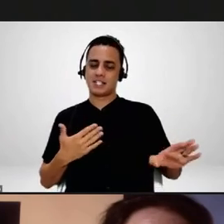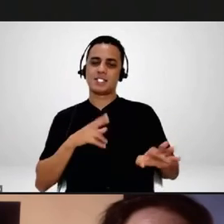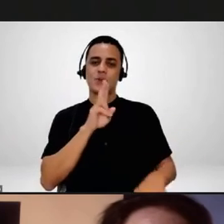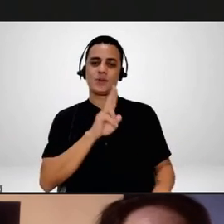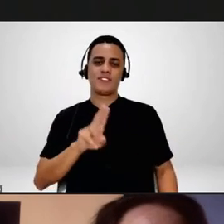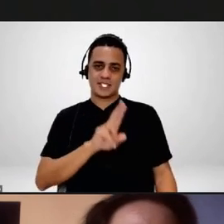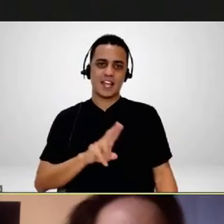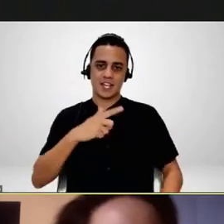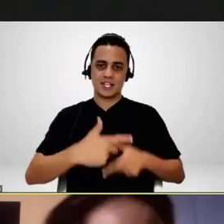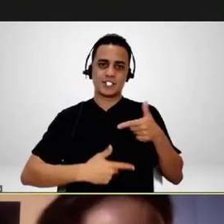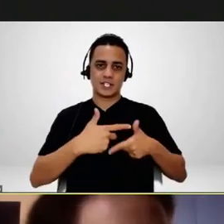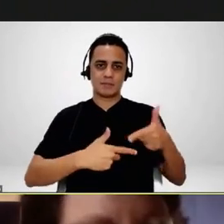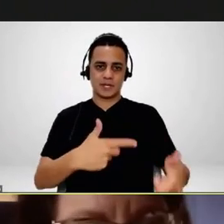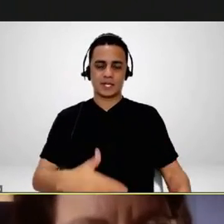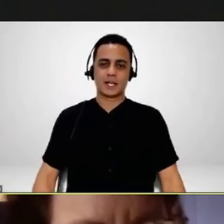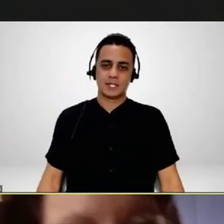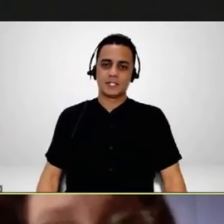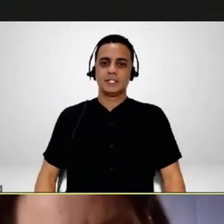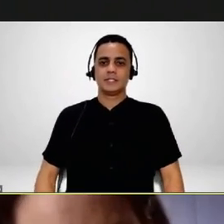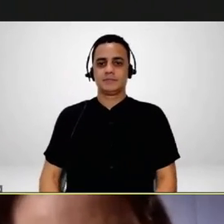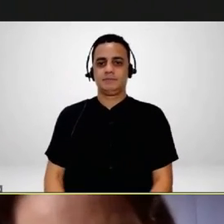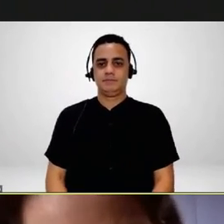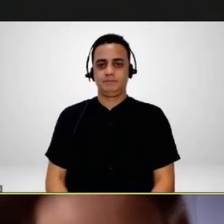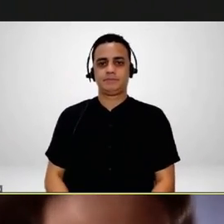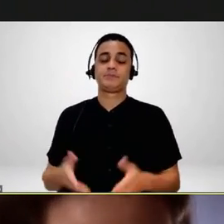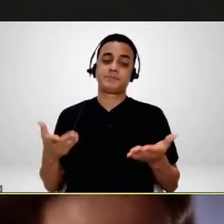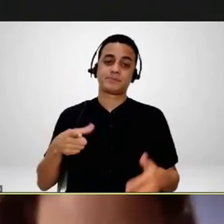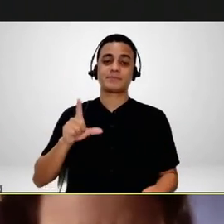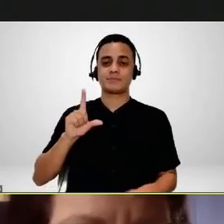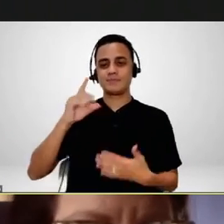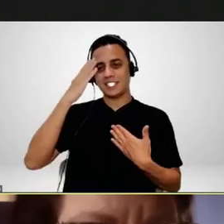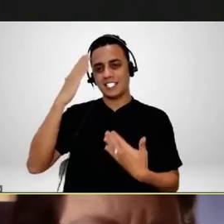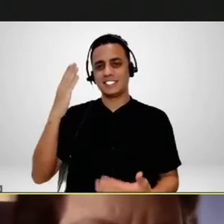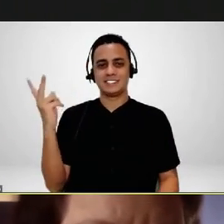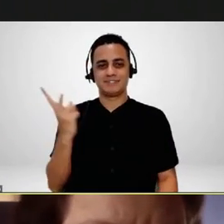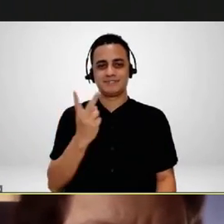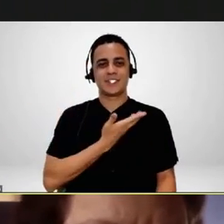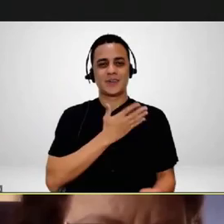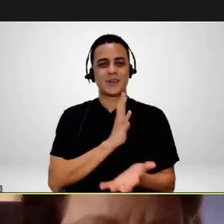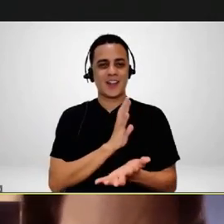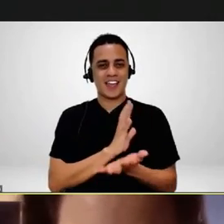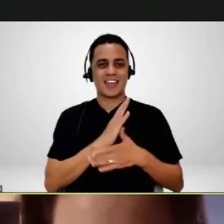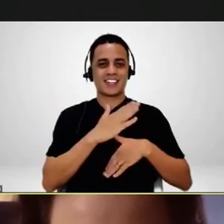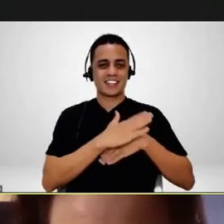universidade. Eu queria, antes de agradecer a presença das minhas colegas